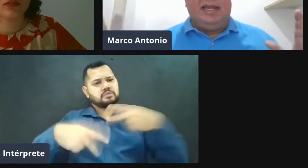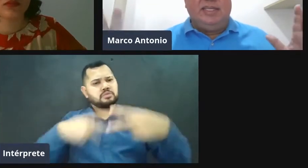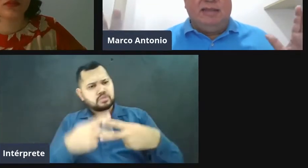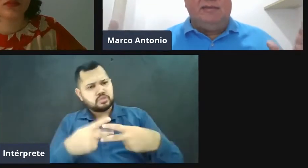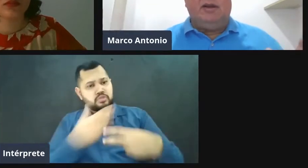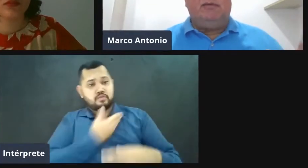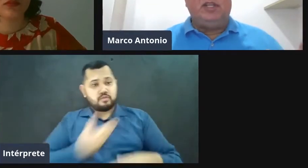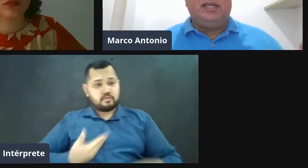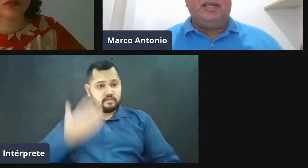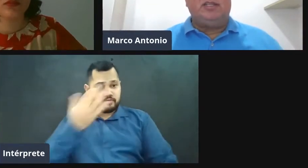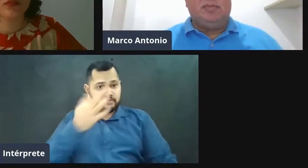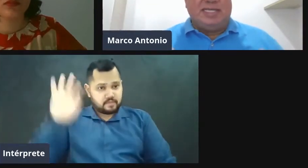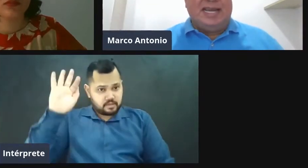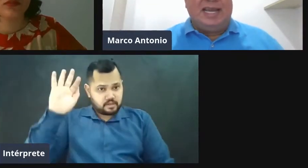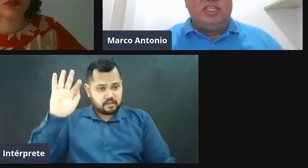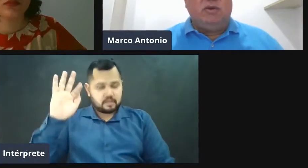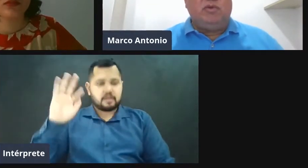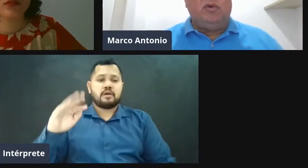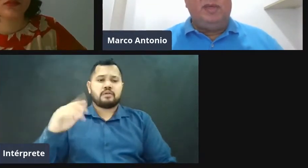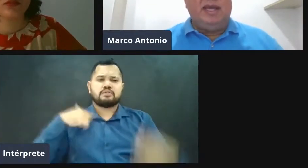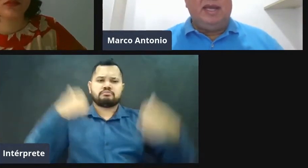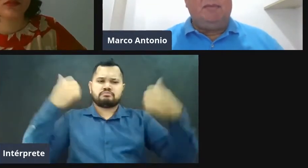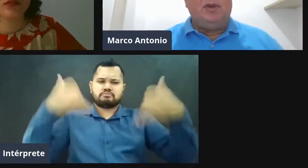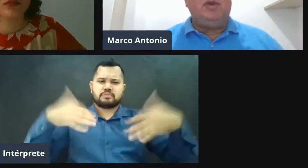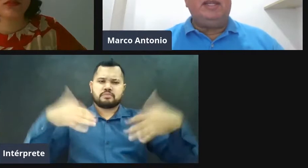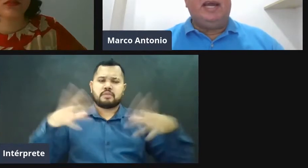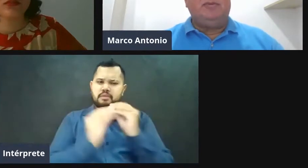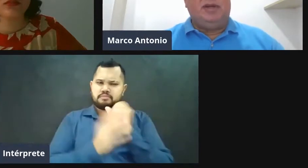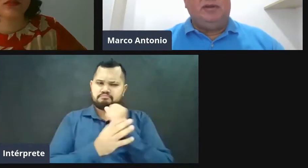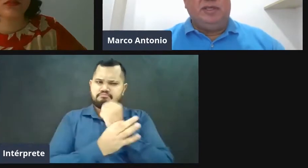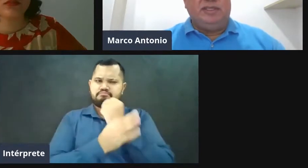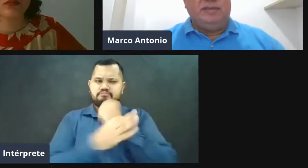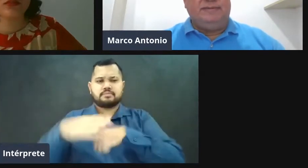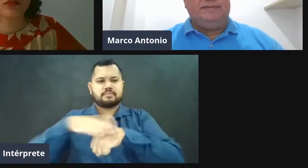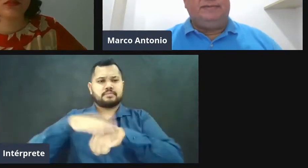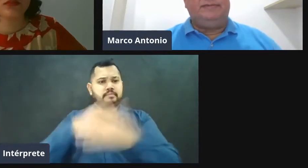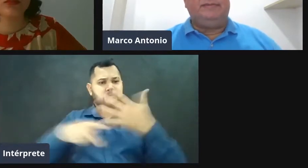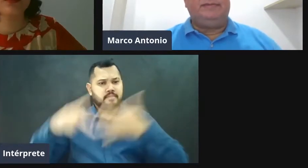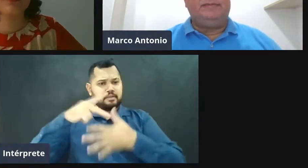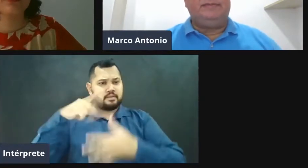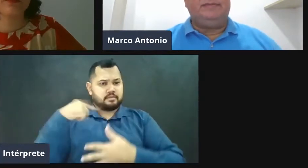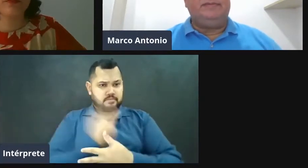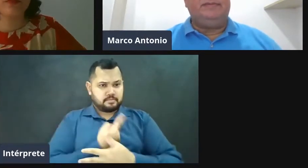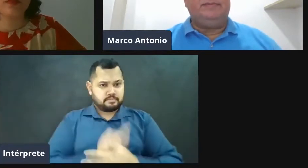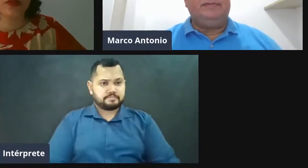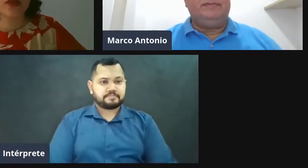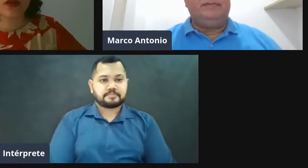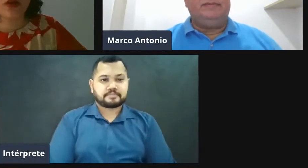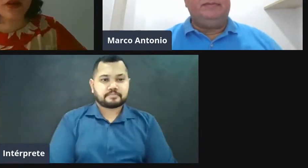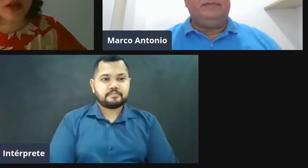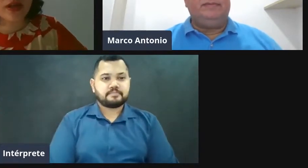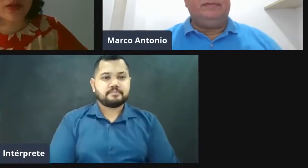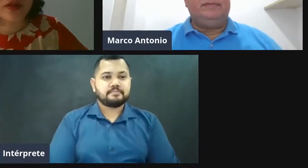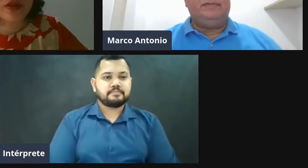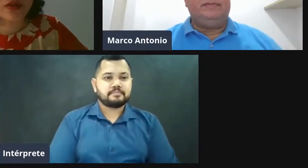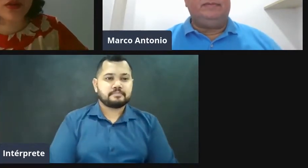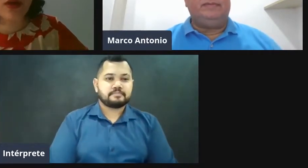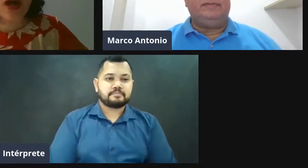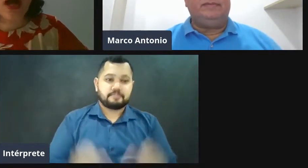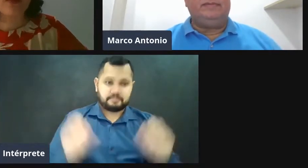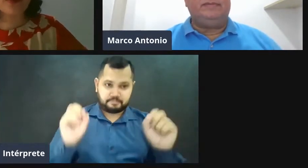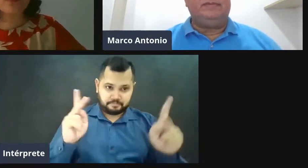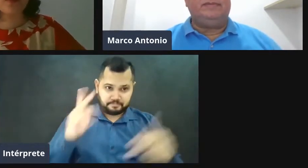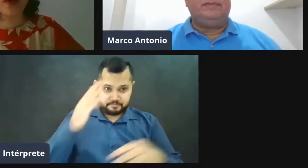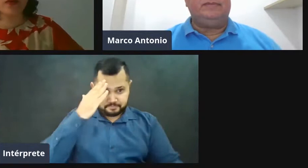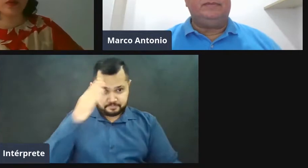federal, tende a dar uma fechada nisso, mas garantir a autonomia é prioridade para nós. Ok,